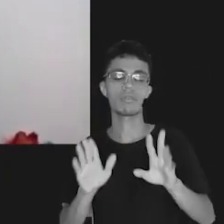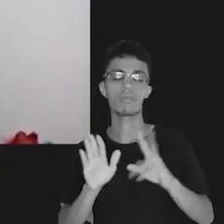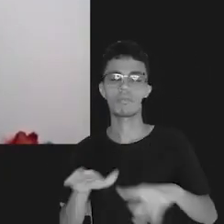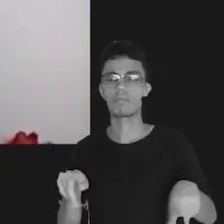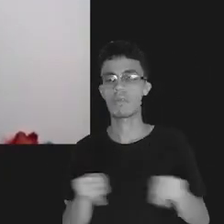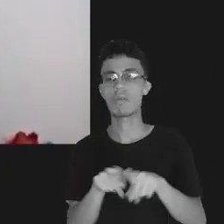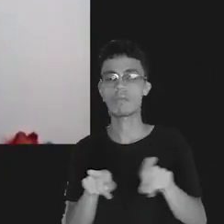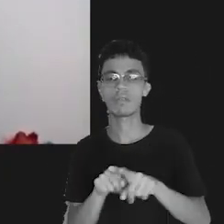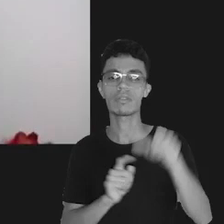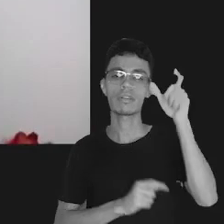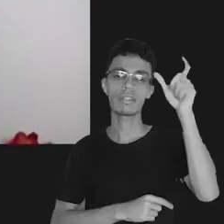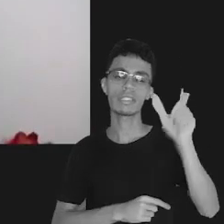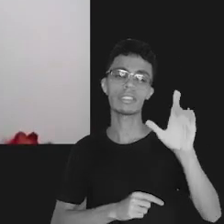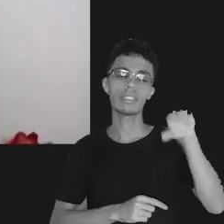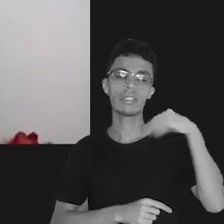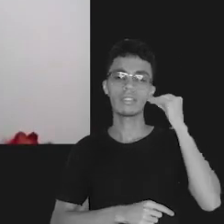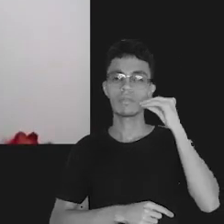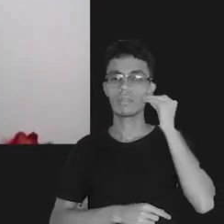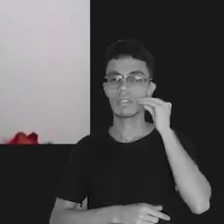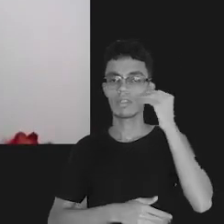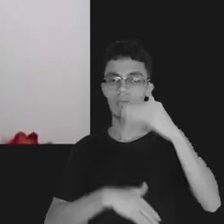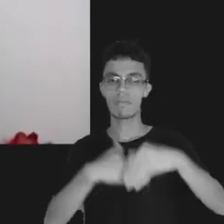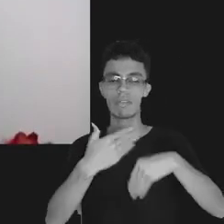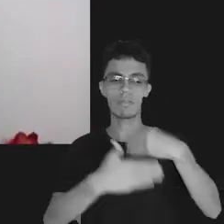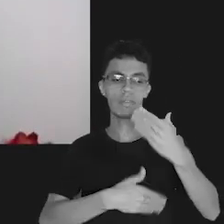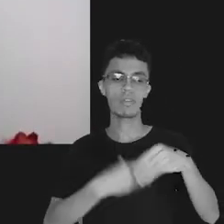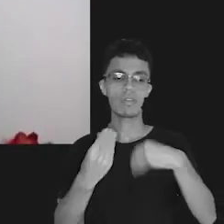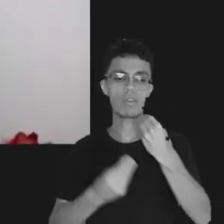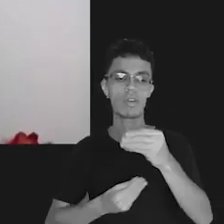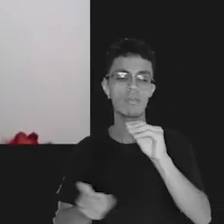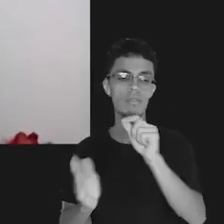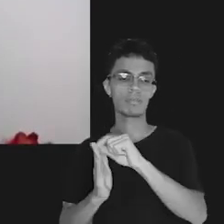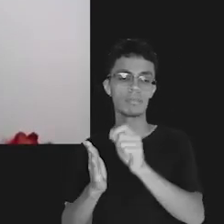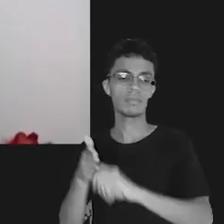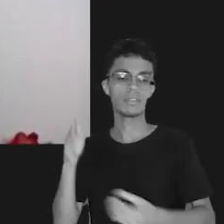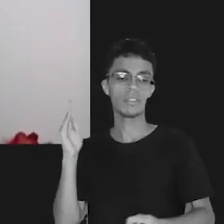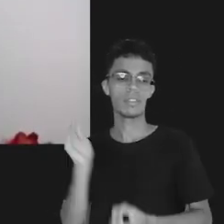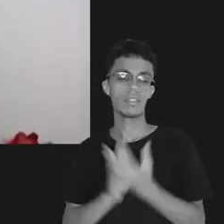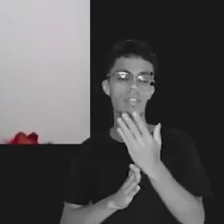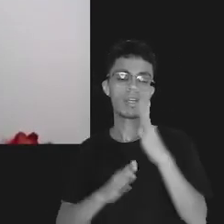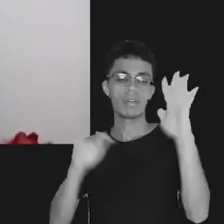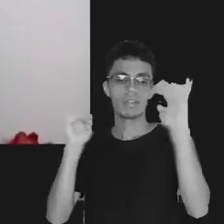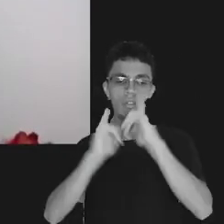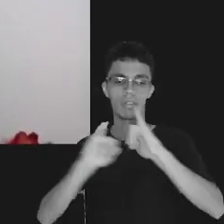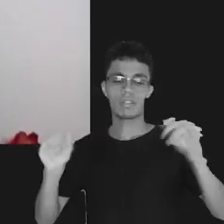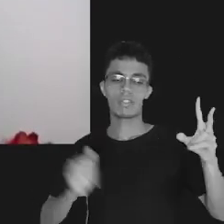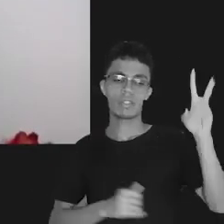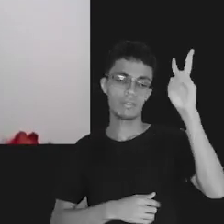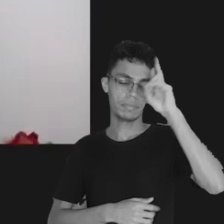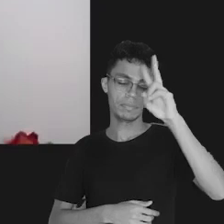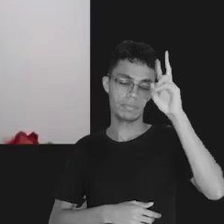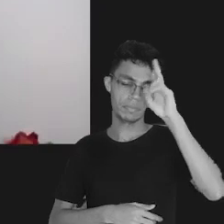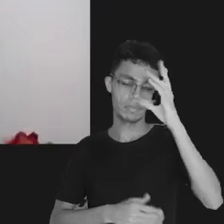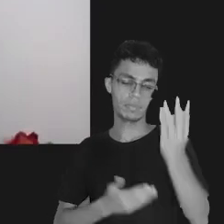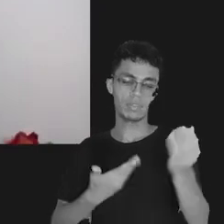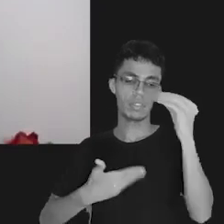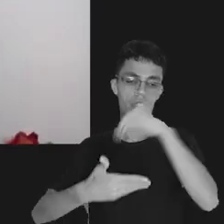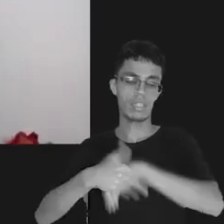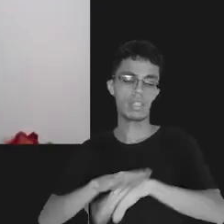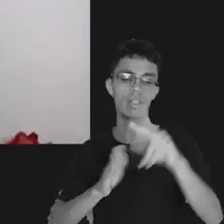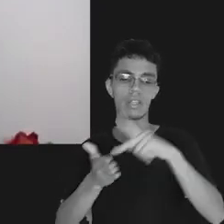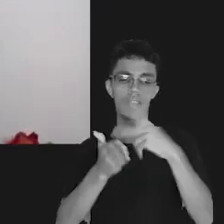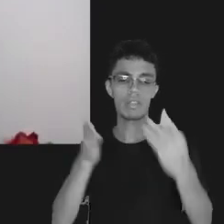né, então ela vai experimentando, né, diferentes maneiras também, né, de contar a história, e inserindo, às